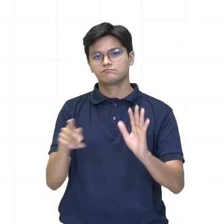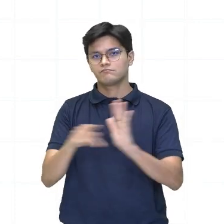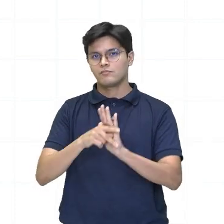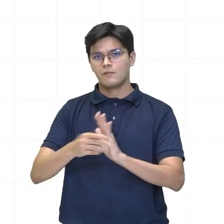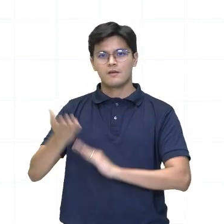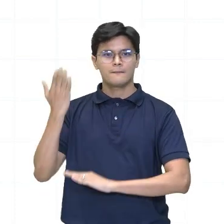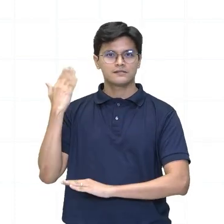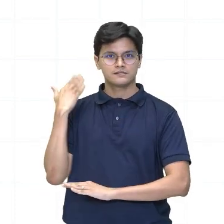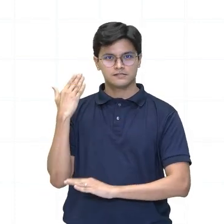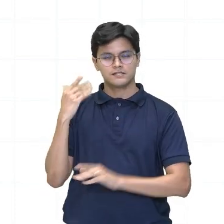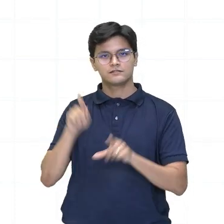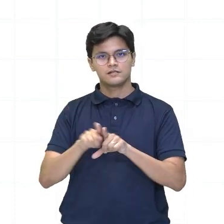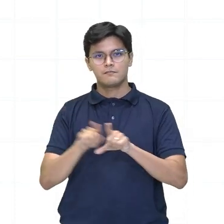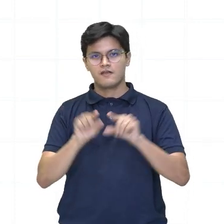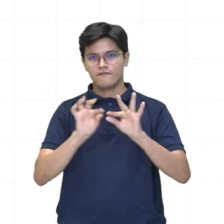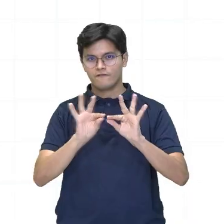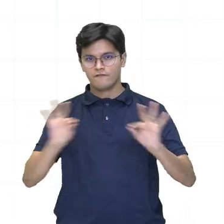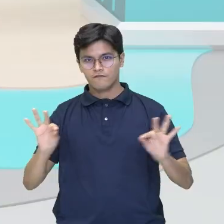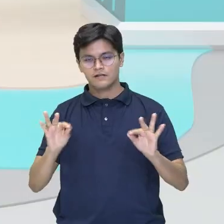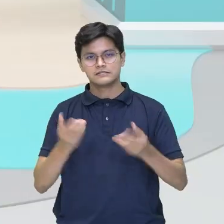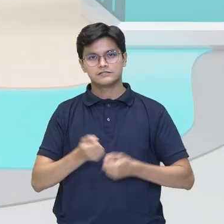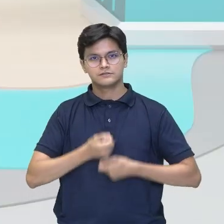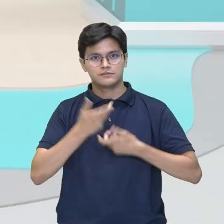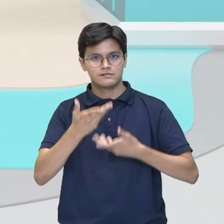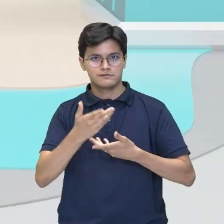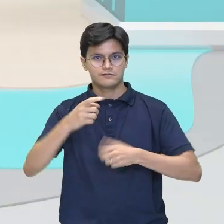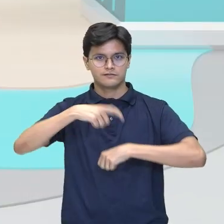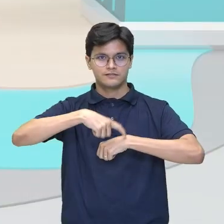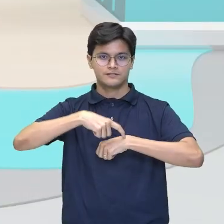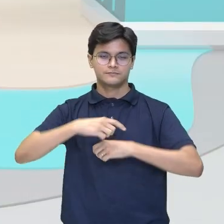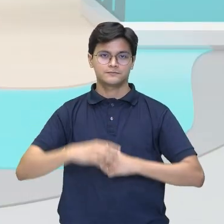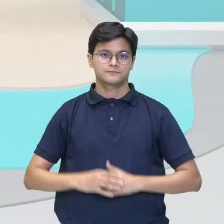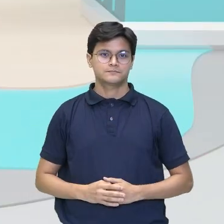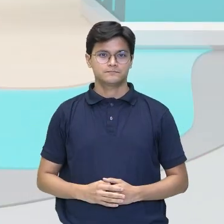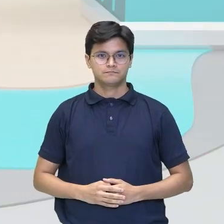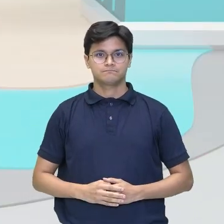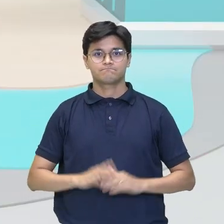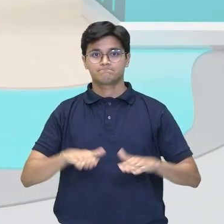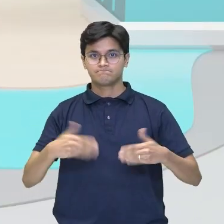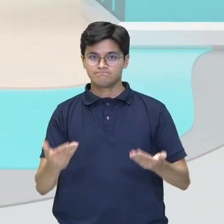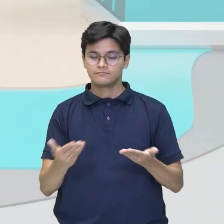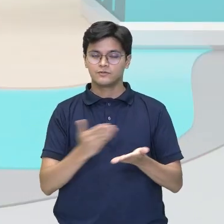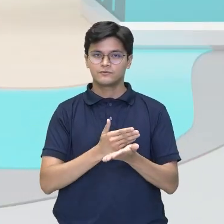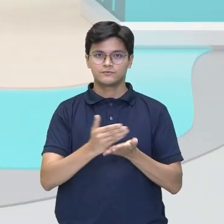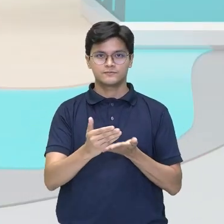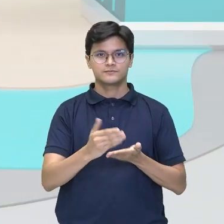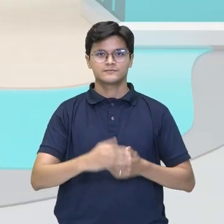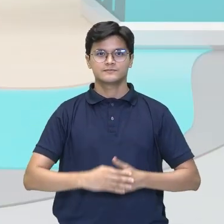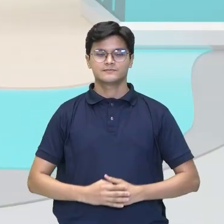de tempo. Alright? Então, gente, vamos começar.